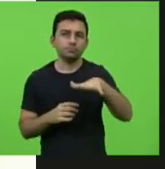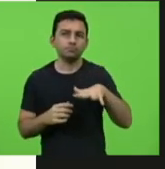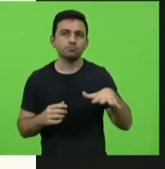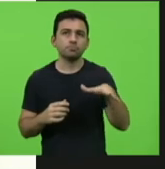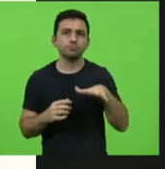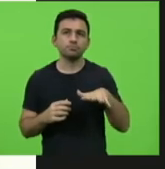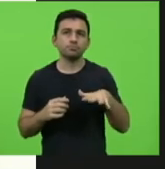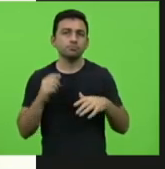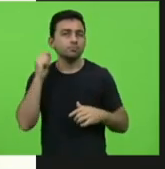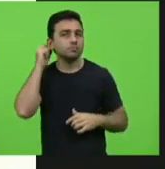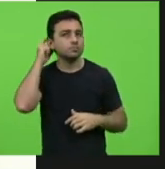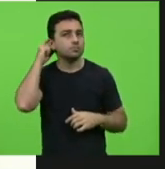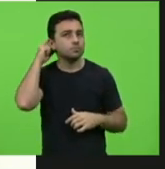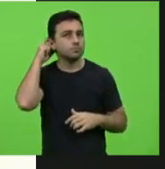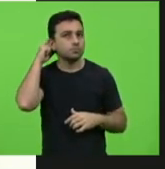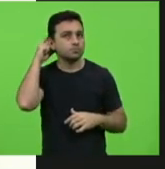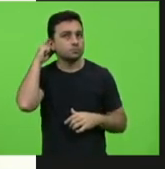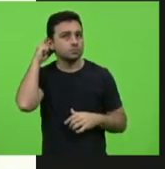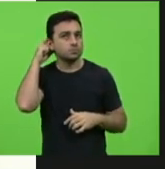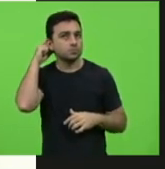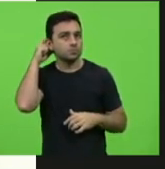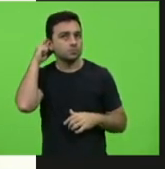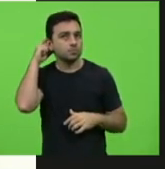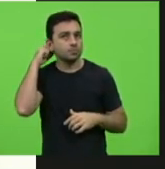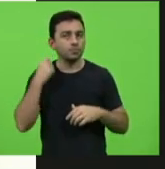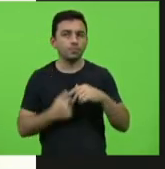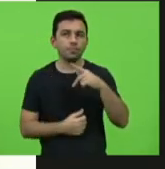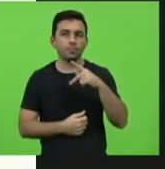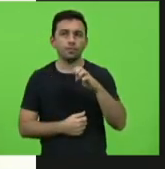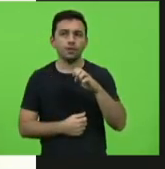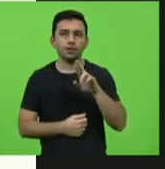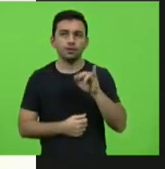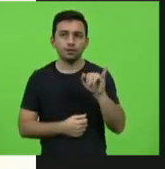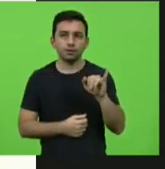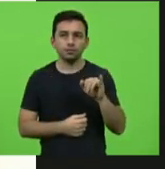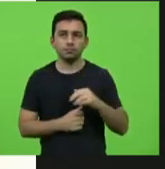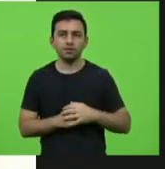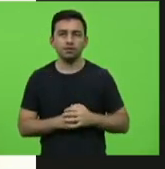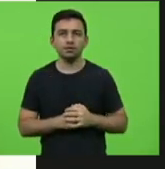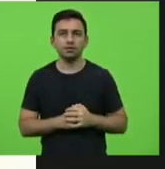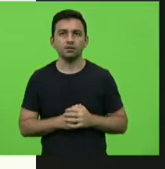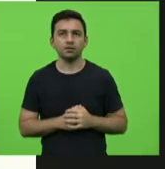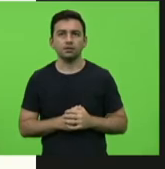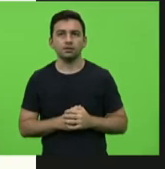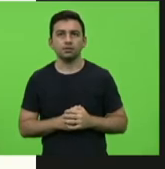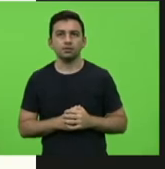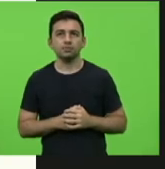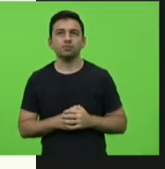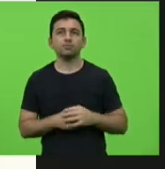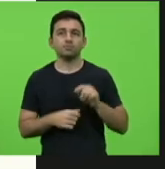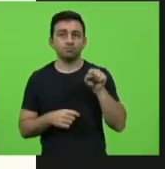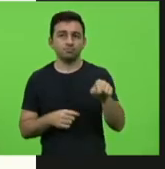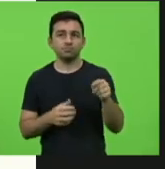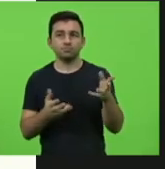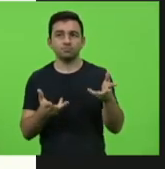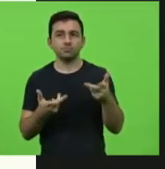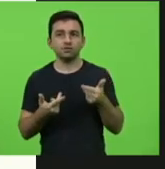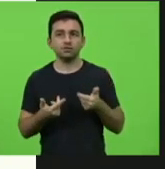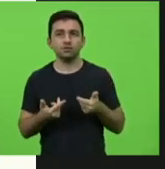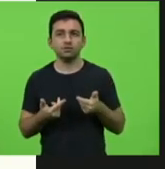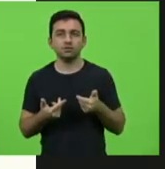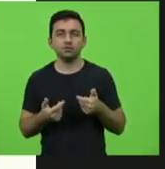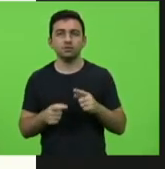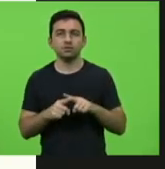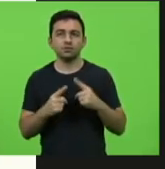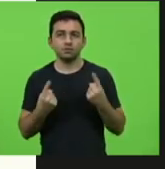é Peri, né, em São José. E a Quality é essa empresa. E